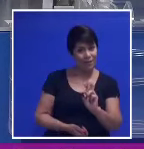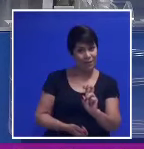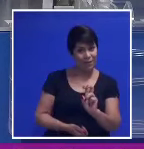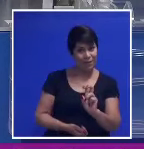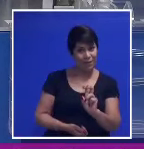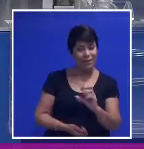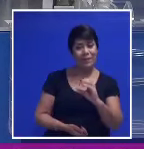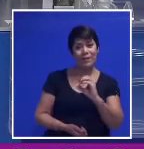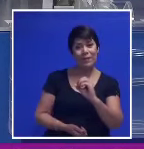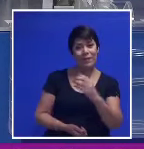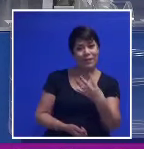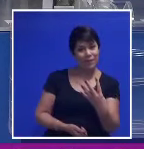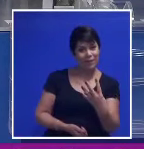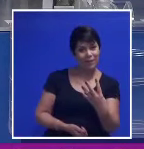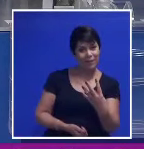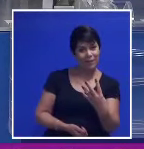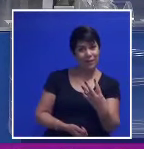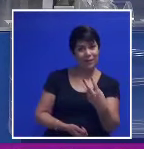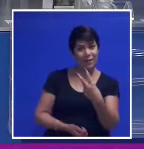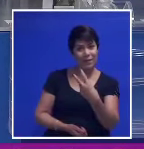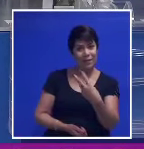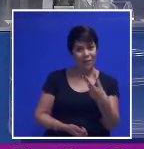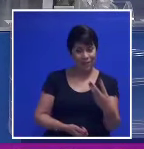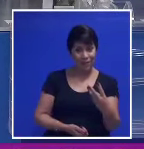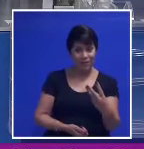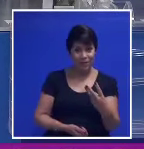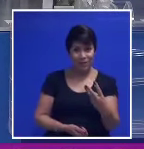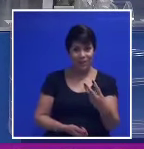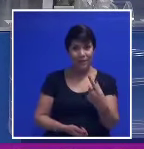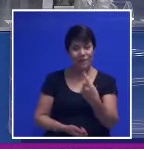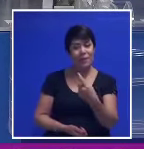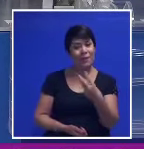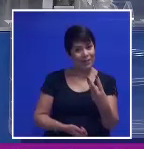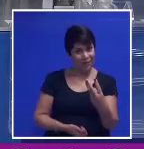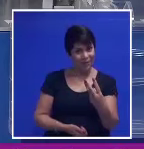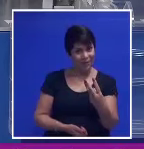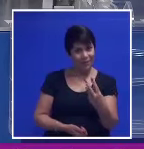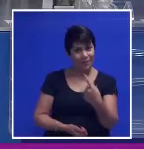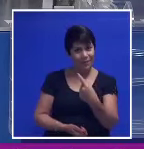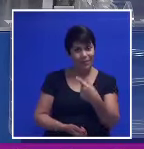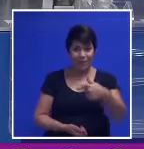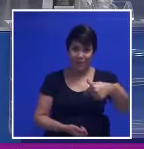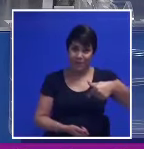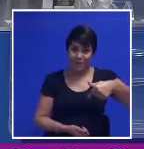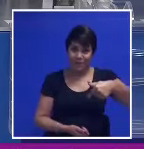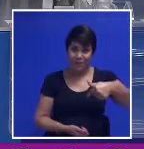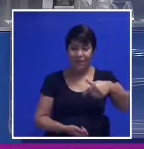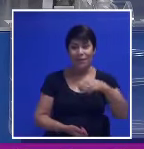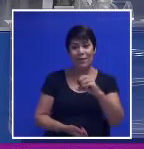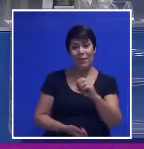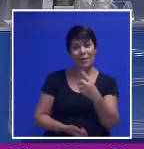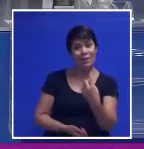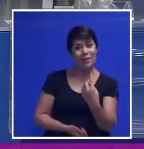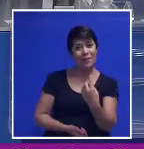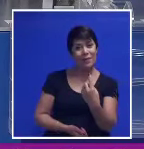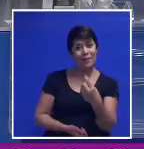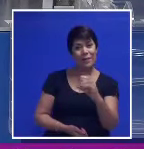25, 04, 23, 13, 17,